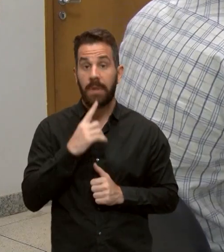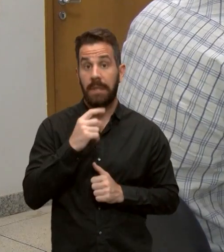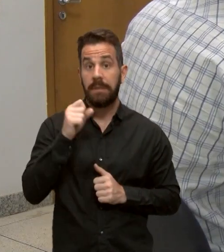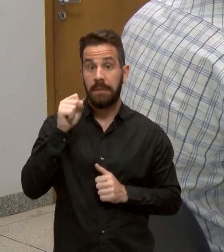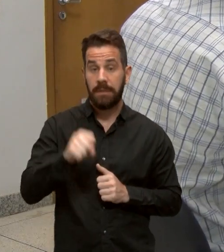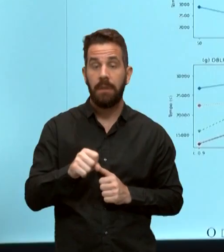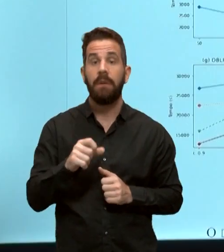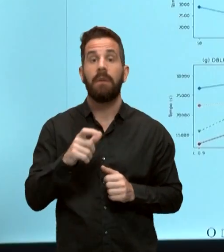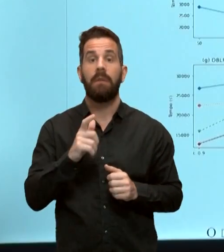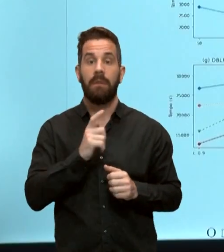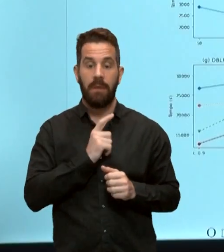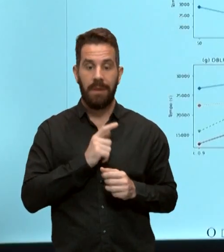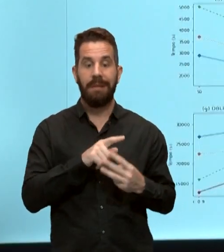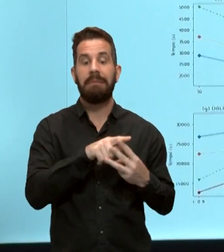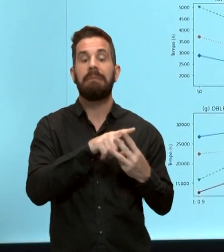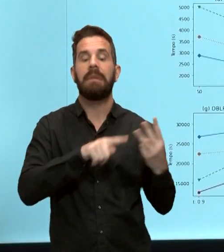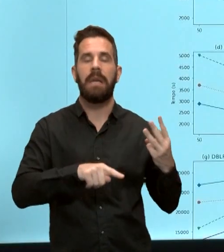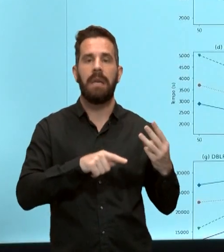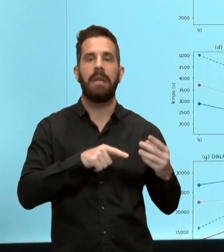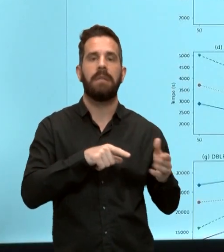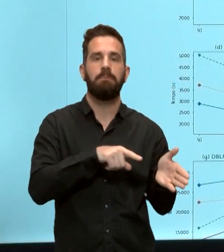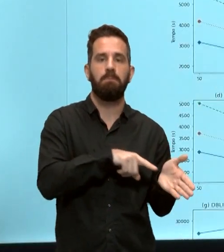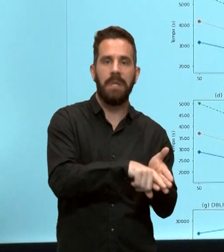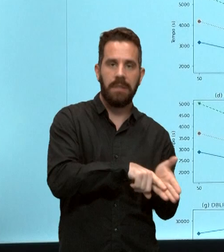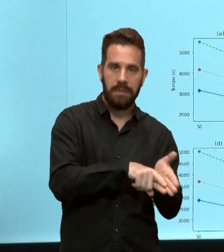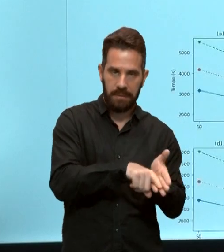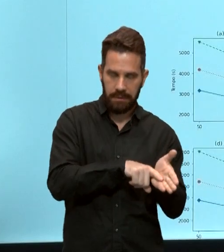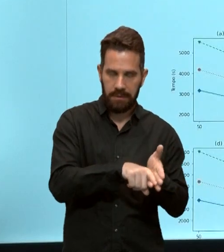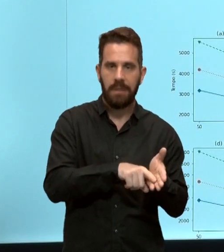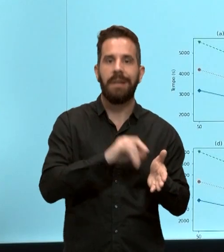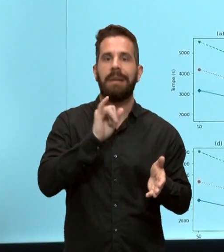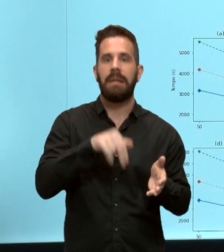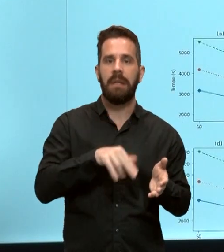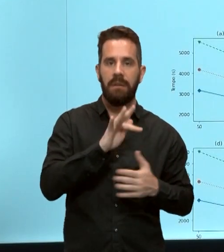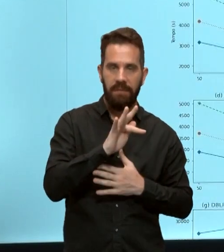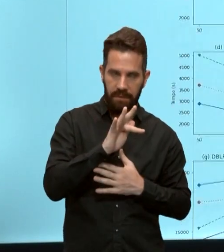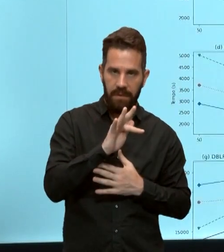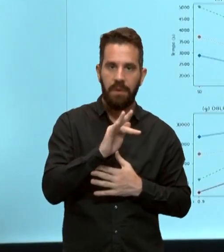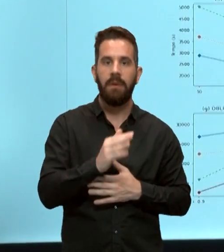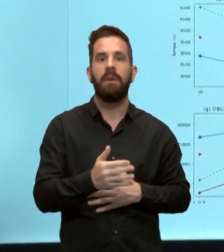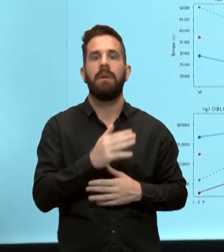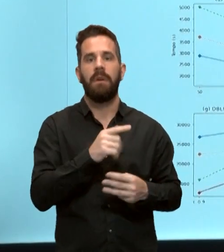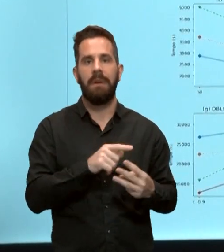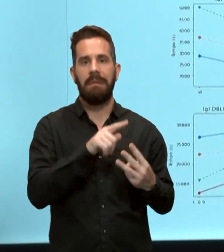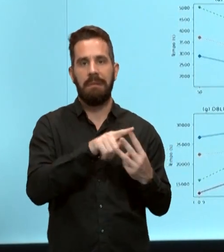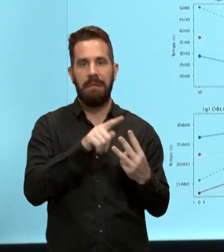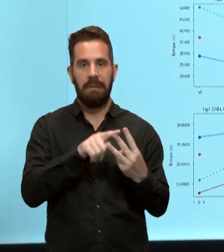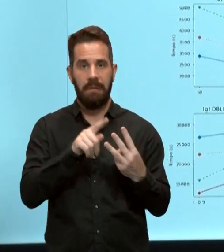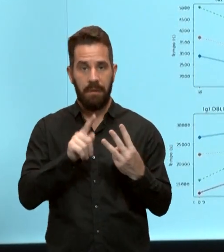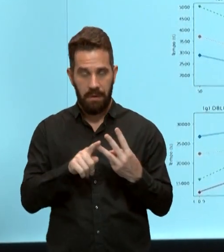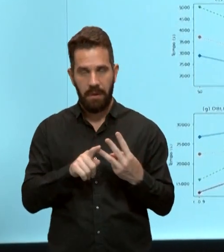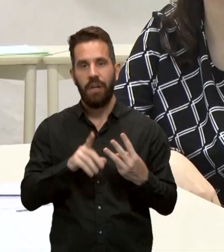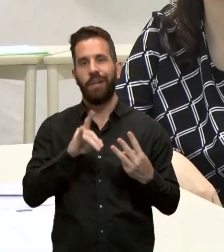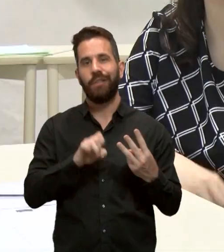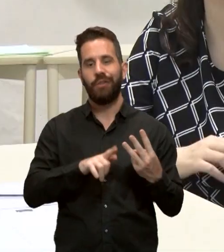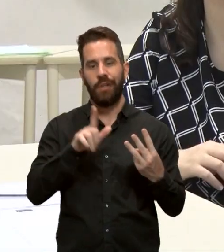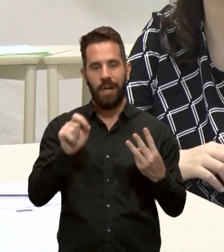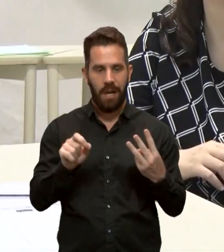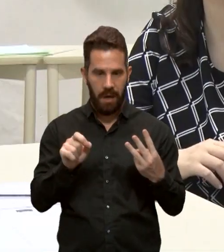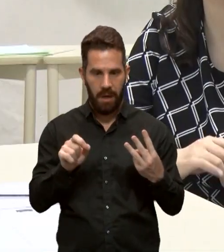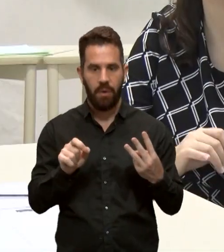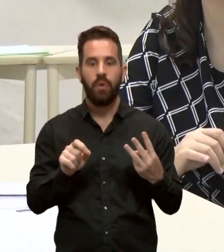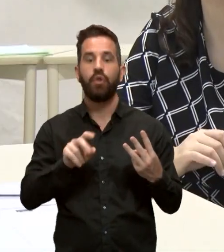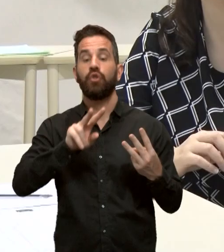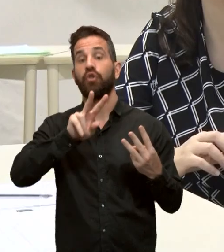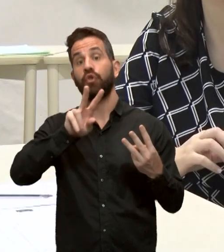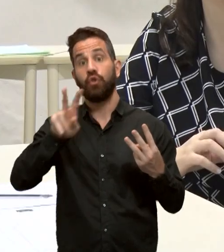3 trabalhos do INF. Então, o trabalho do Sidney, do Rafael e do Diego. Então, o Diego é processamento